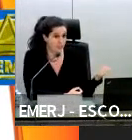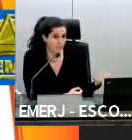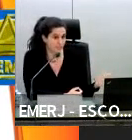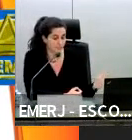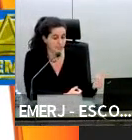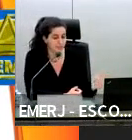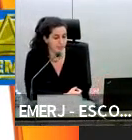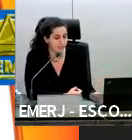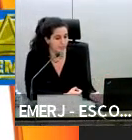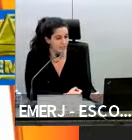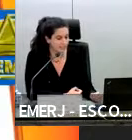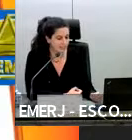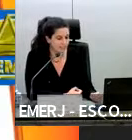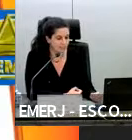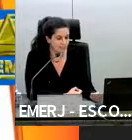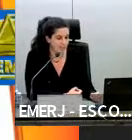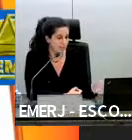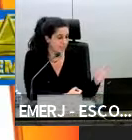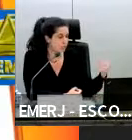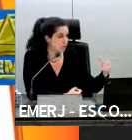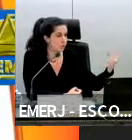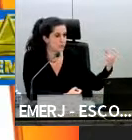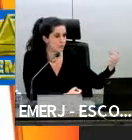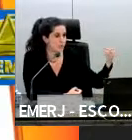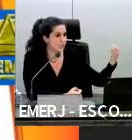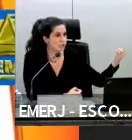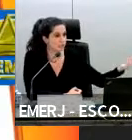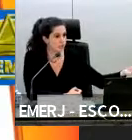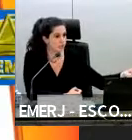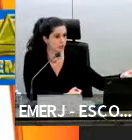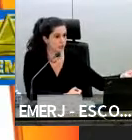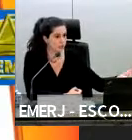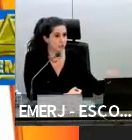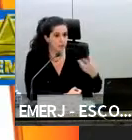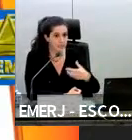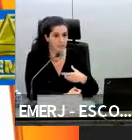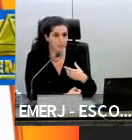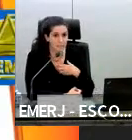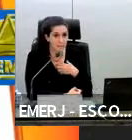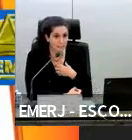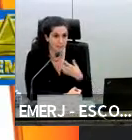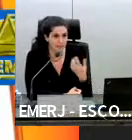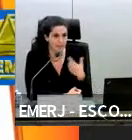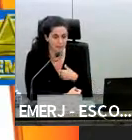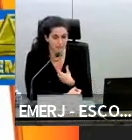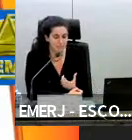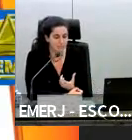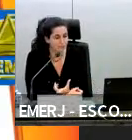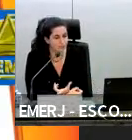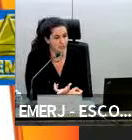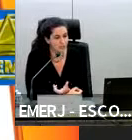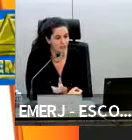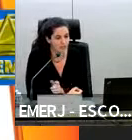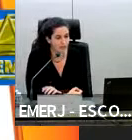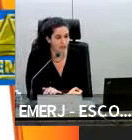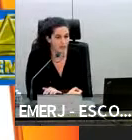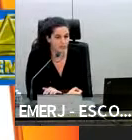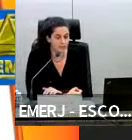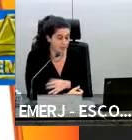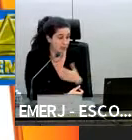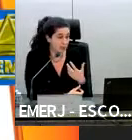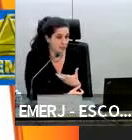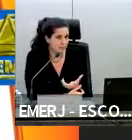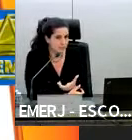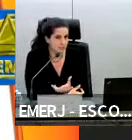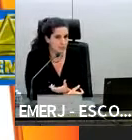li e ela vivenciou. Então, ela presenciou muito mais as tensões da reunião e para mim, a percepção que chega ao final,